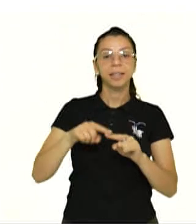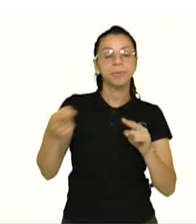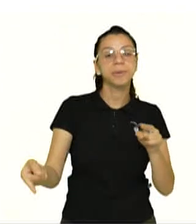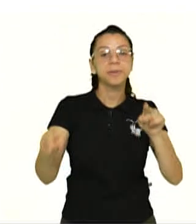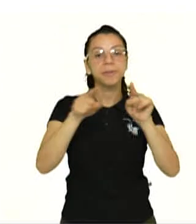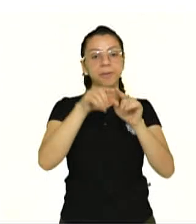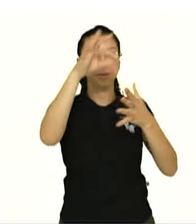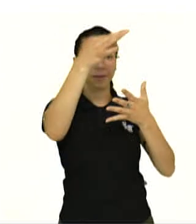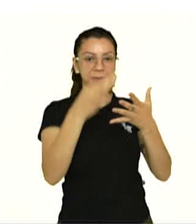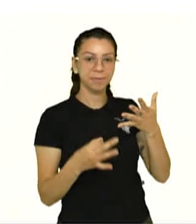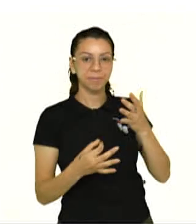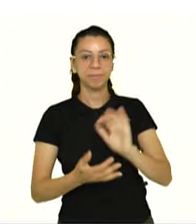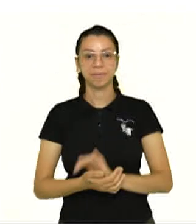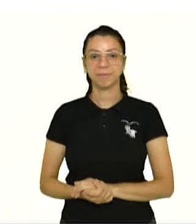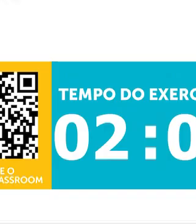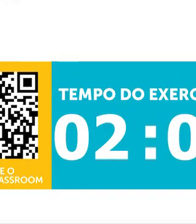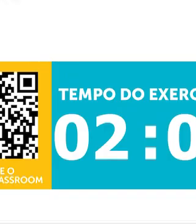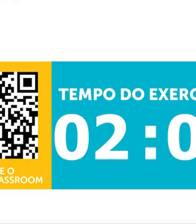a correção.